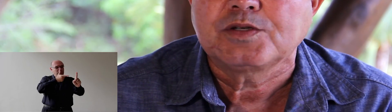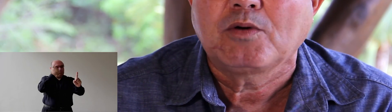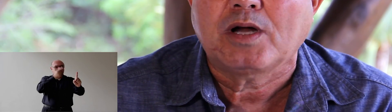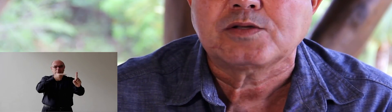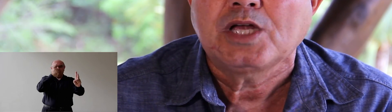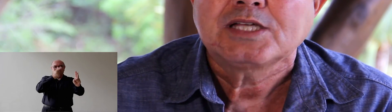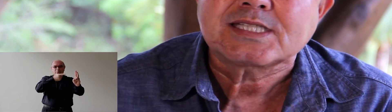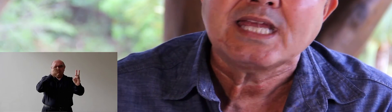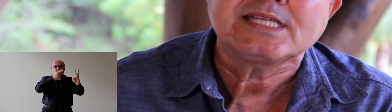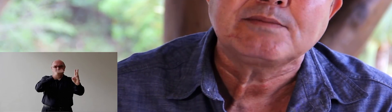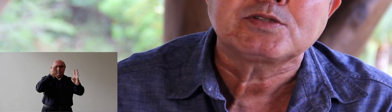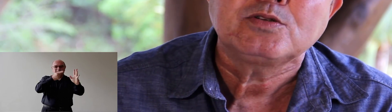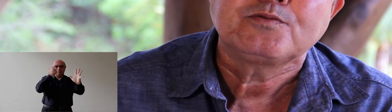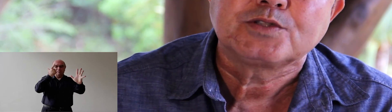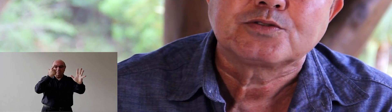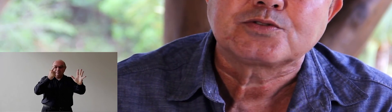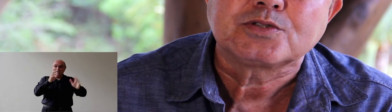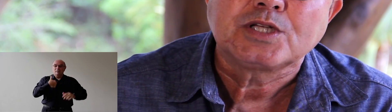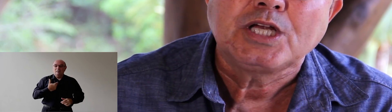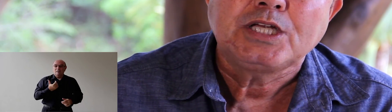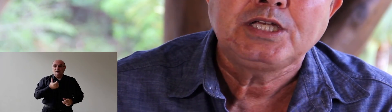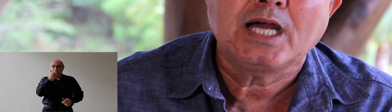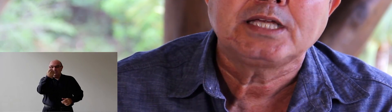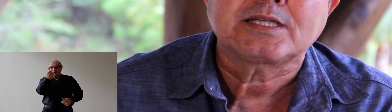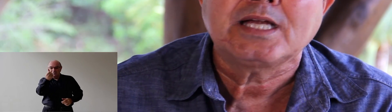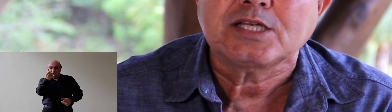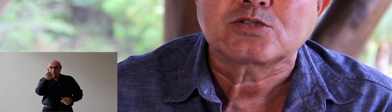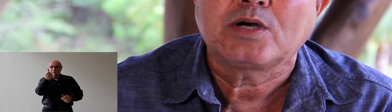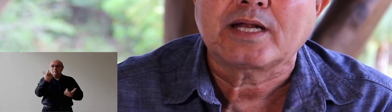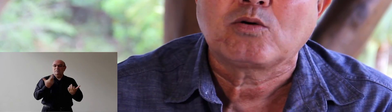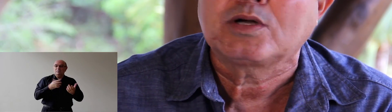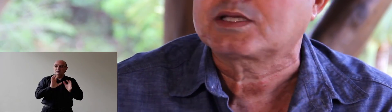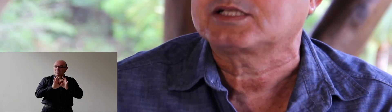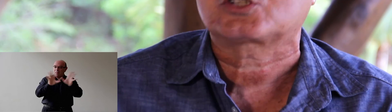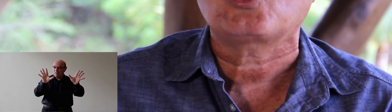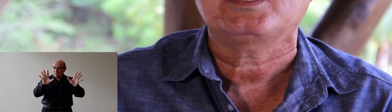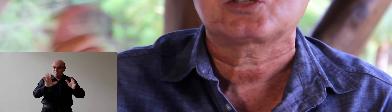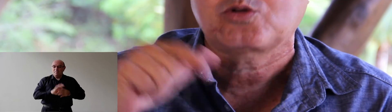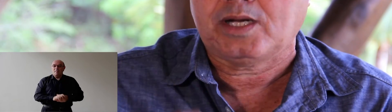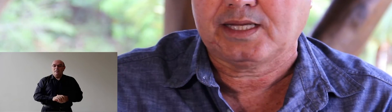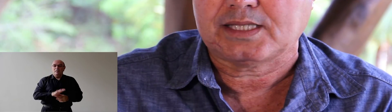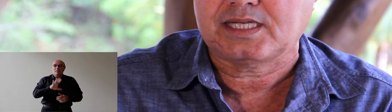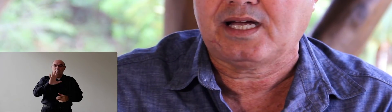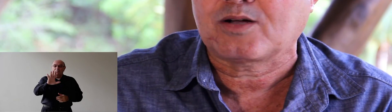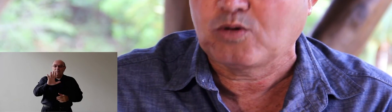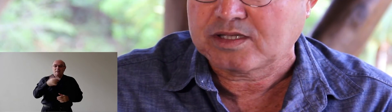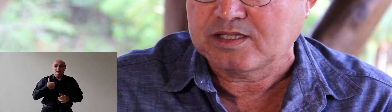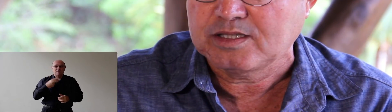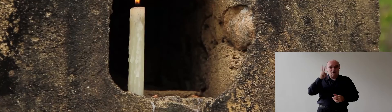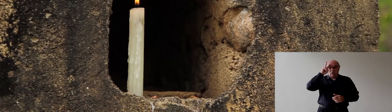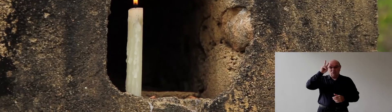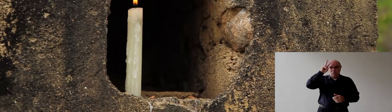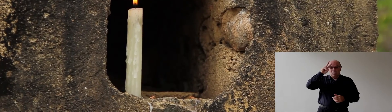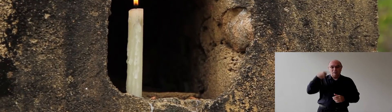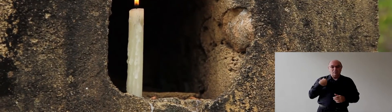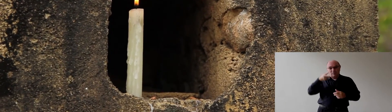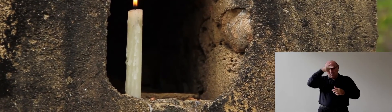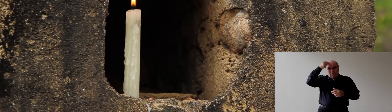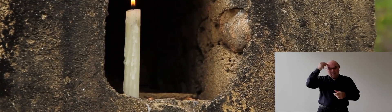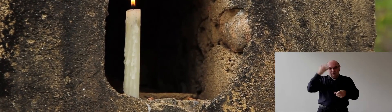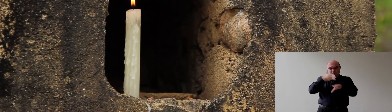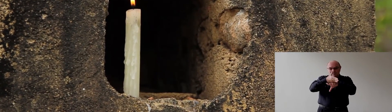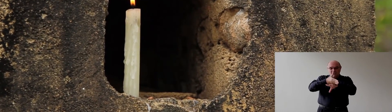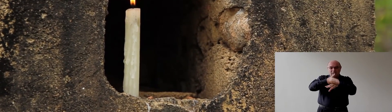feridos E mortos 6 absolvidos E aí tem a história Conta Que só a história Da serra Conta isso Onde